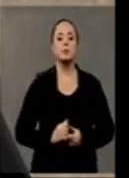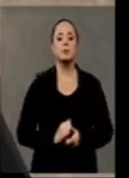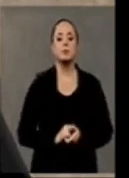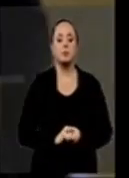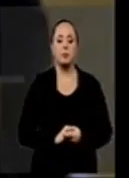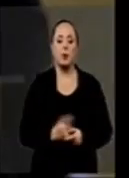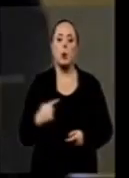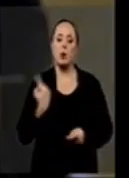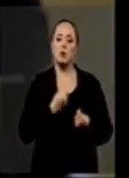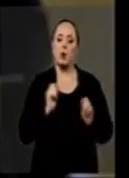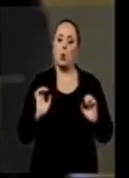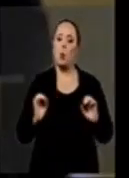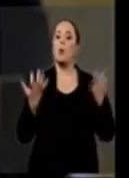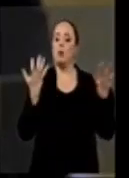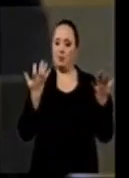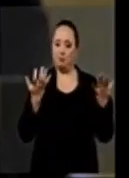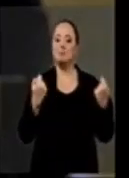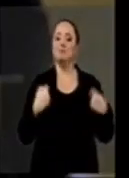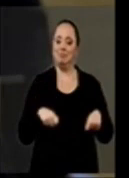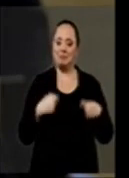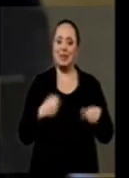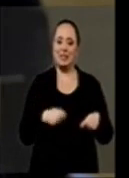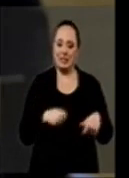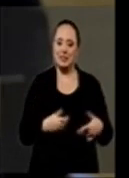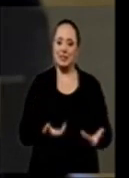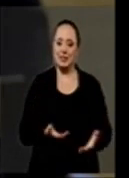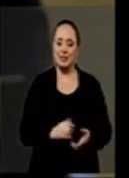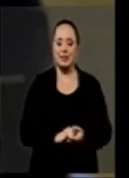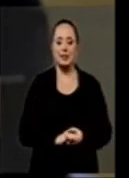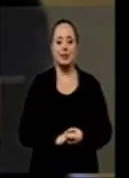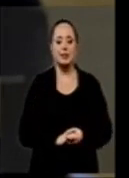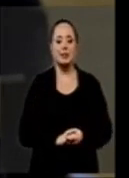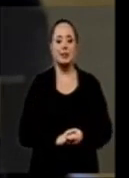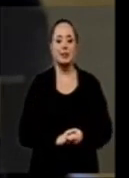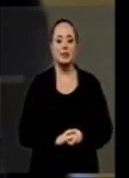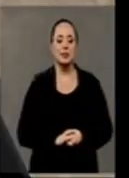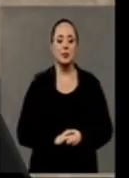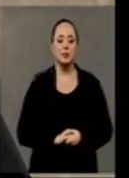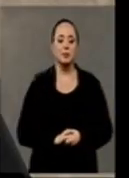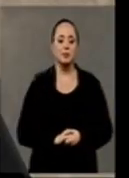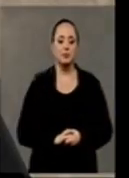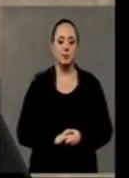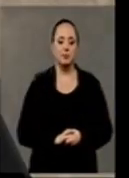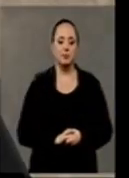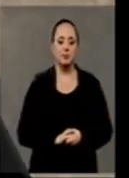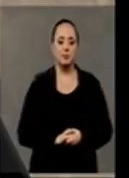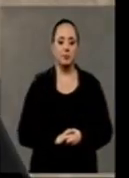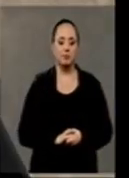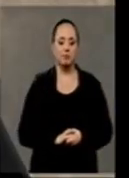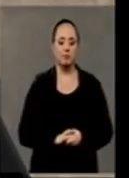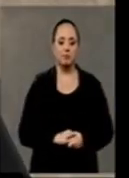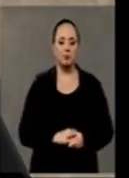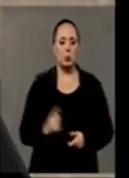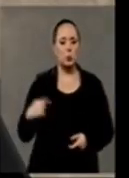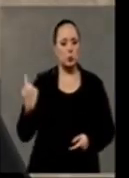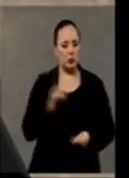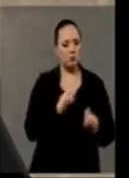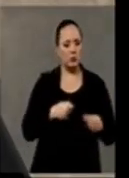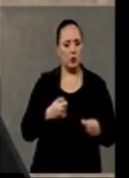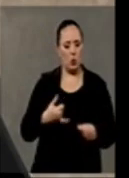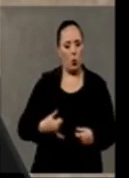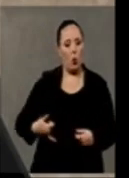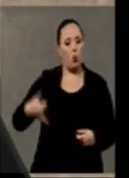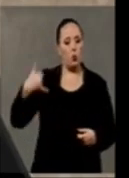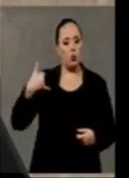temos que celebrar isso e chegar nesse momento com orgulho do